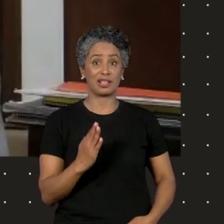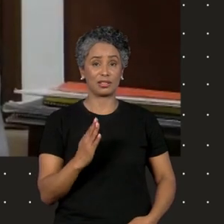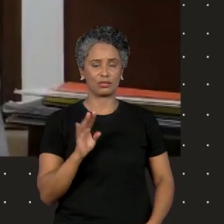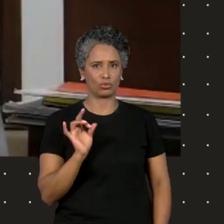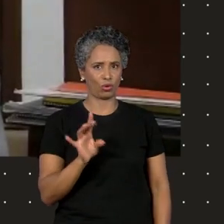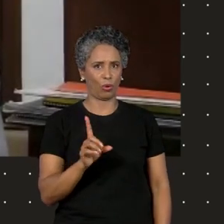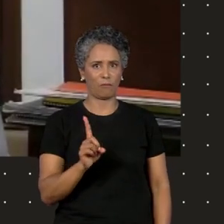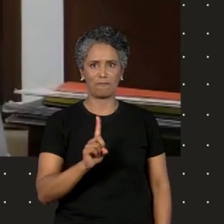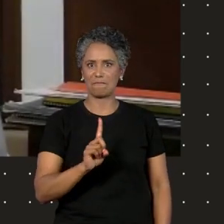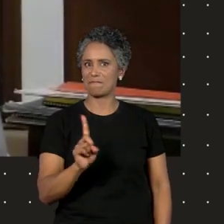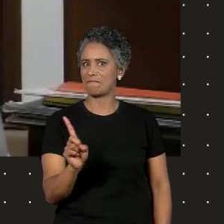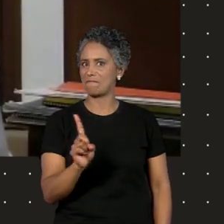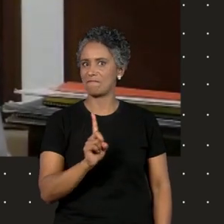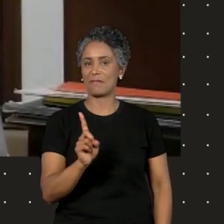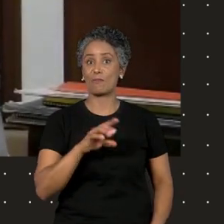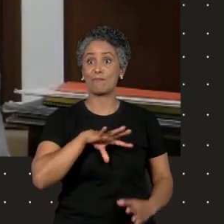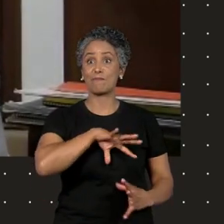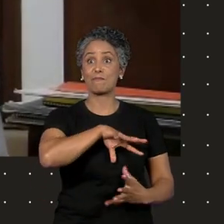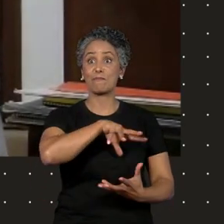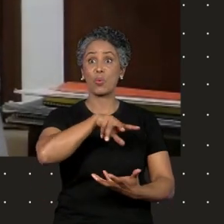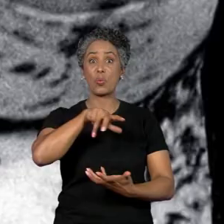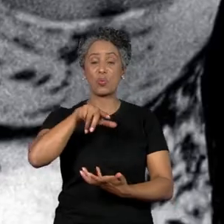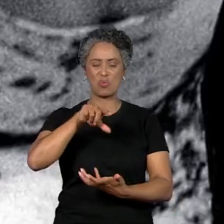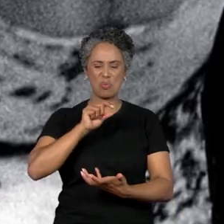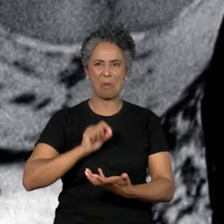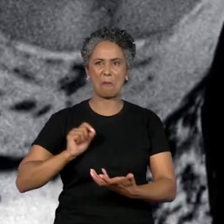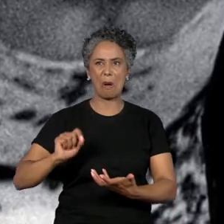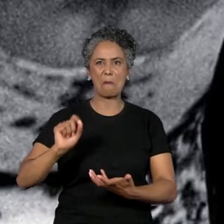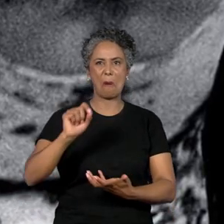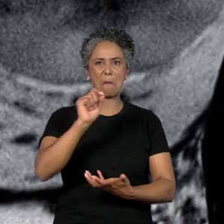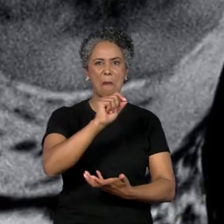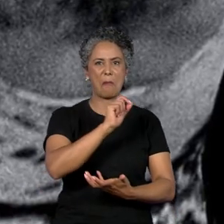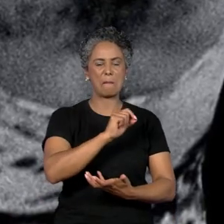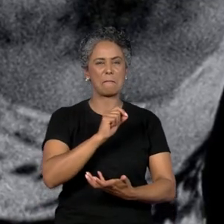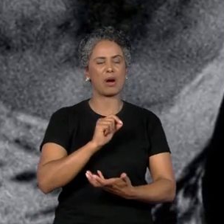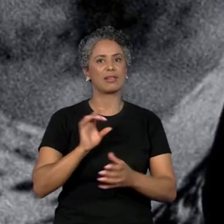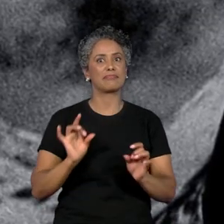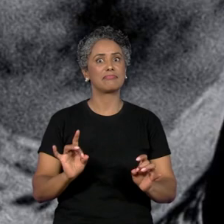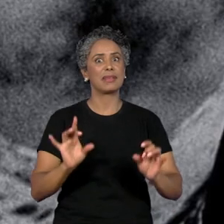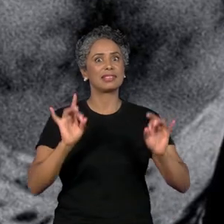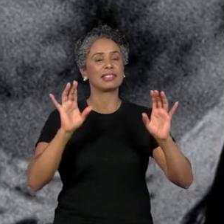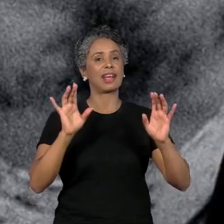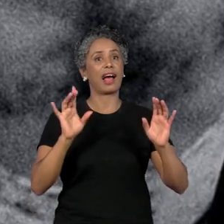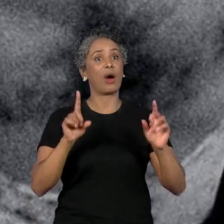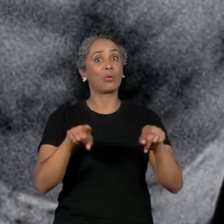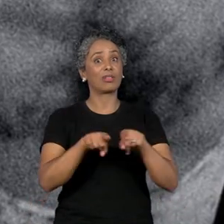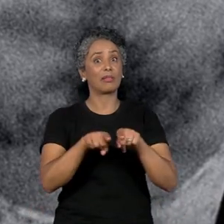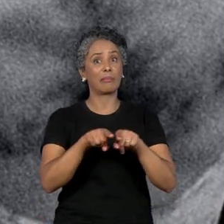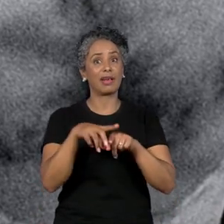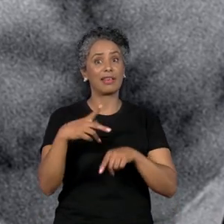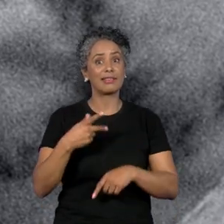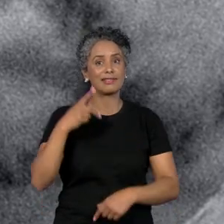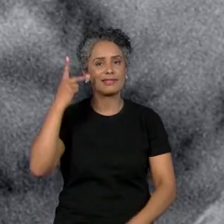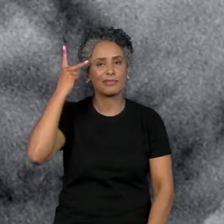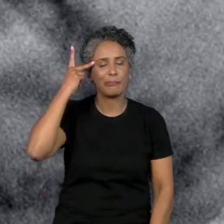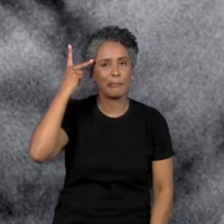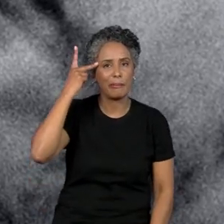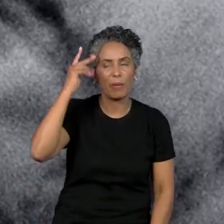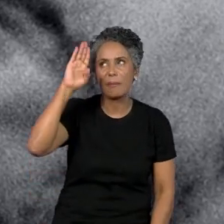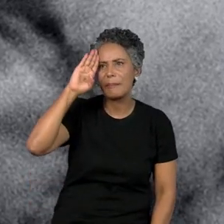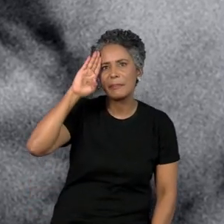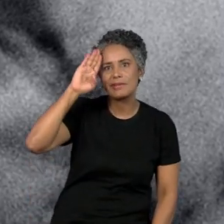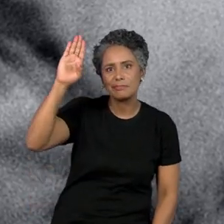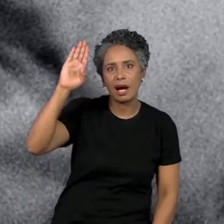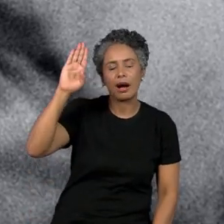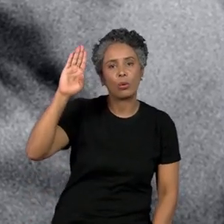e muito especialmente em São Paulo. Coreógrafo, e que trazia para os seus